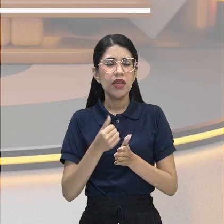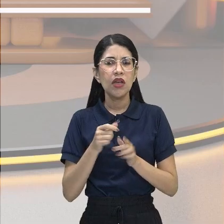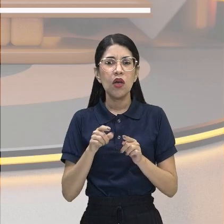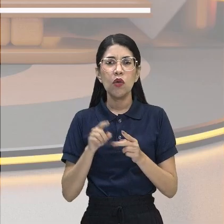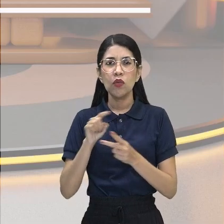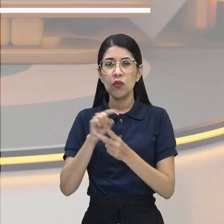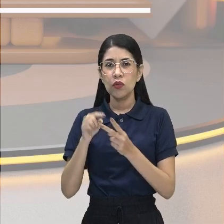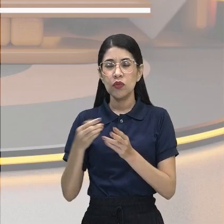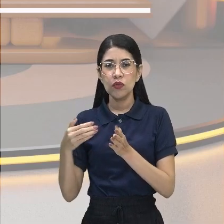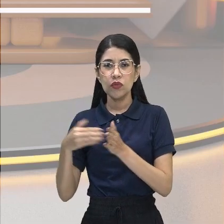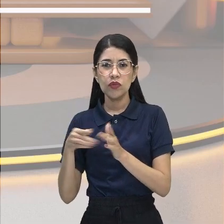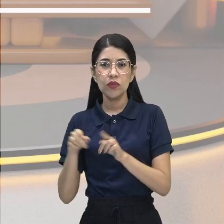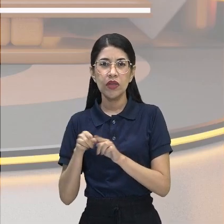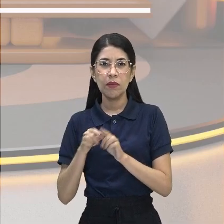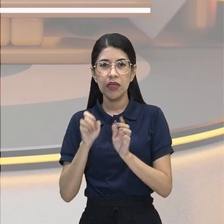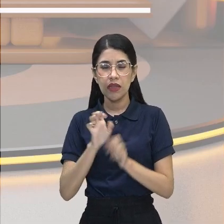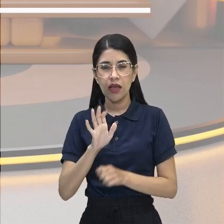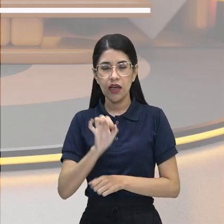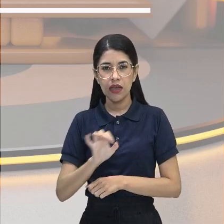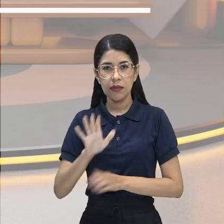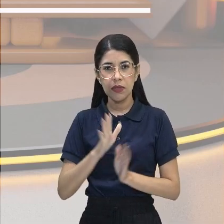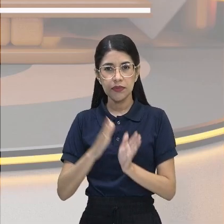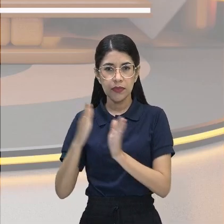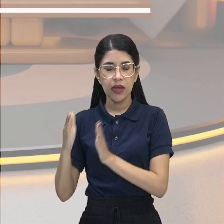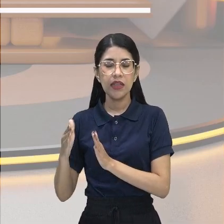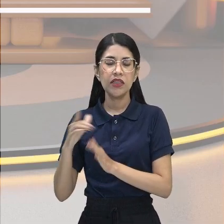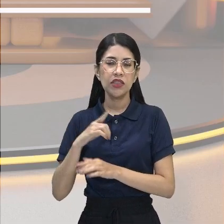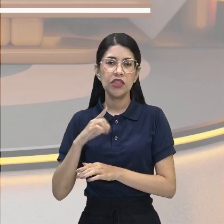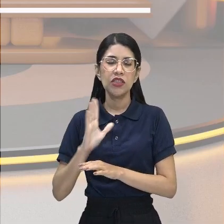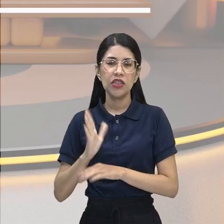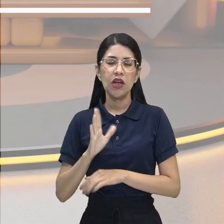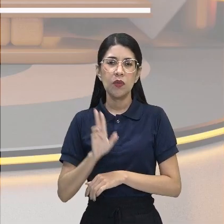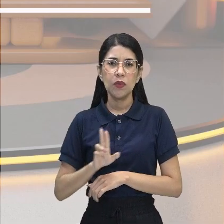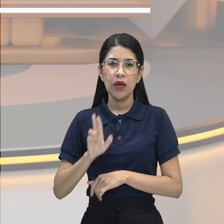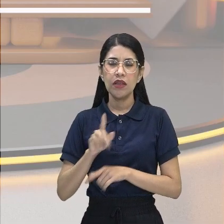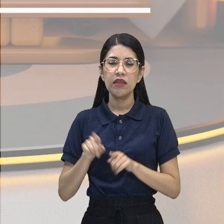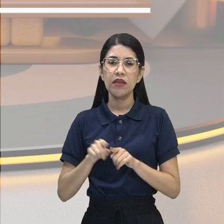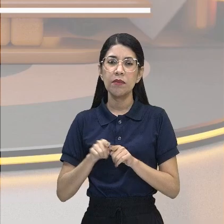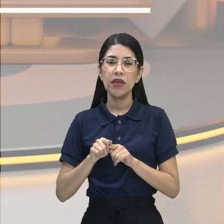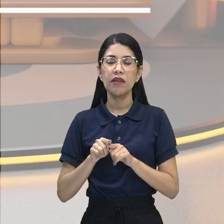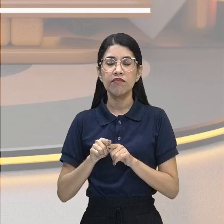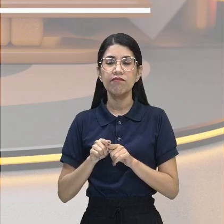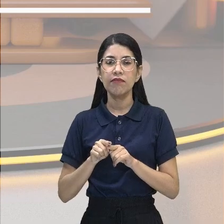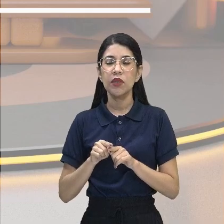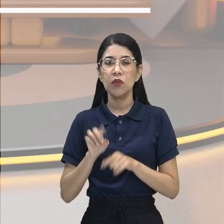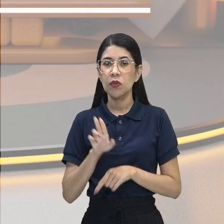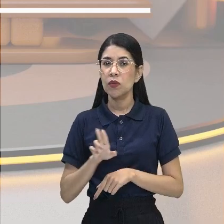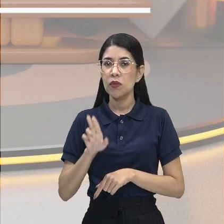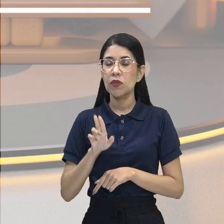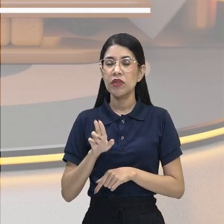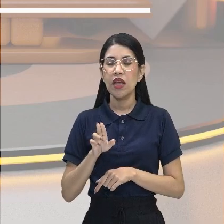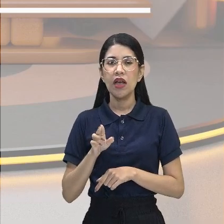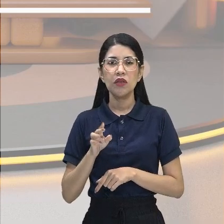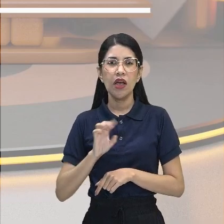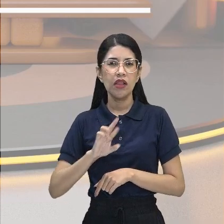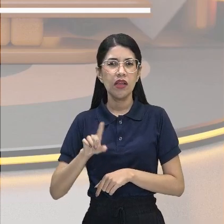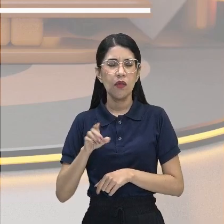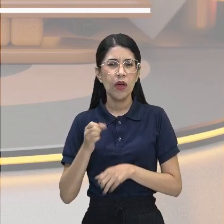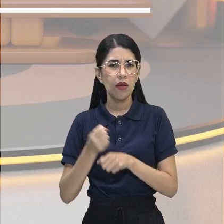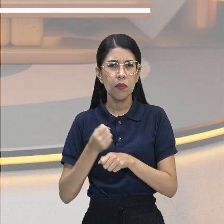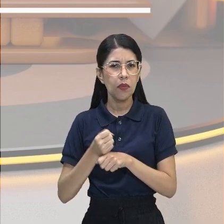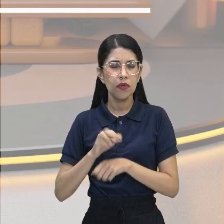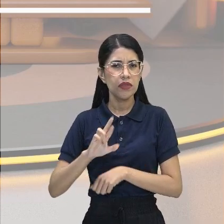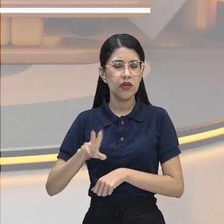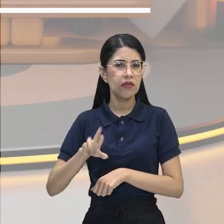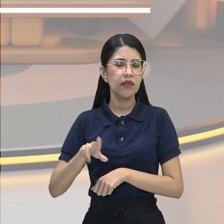últimos ali da ponta, eu tive, certo? Aqueles 2 modelos ali que estão mais distantes de mim. E isso não faz muito tempo assim também, né?